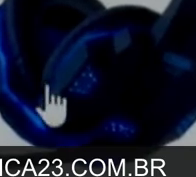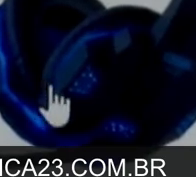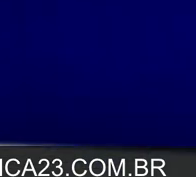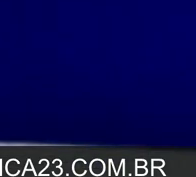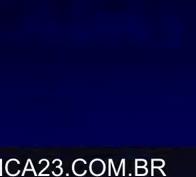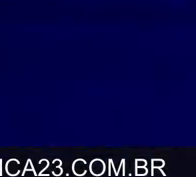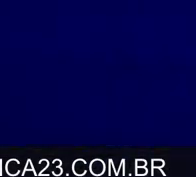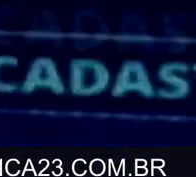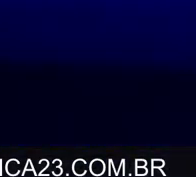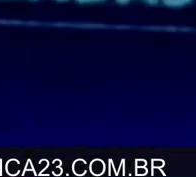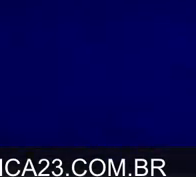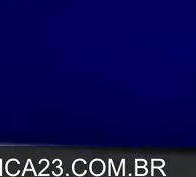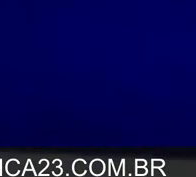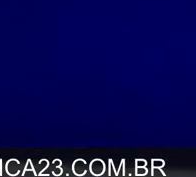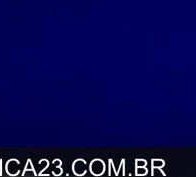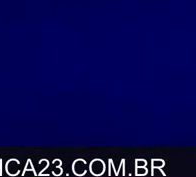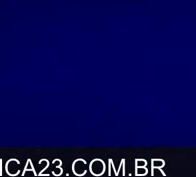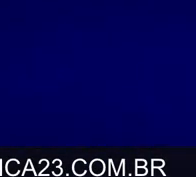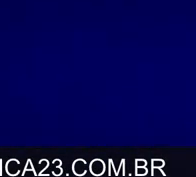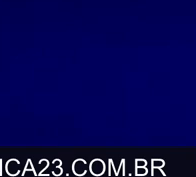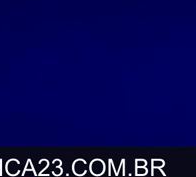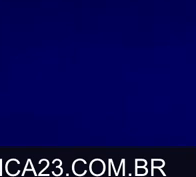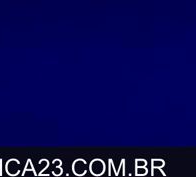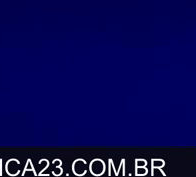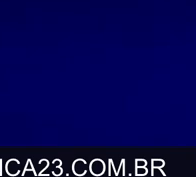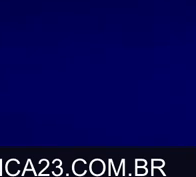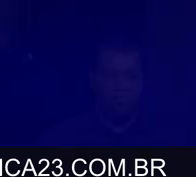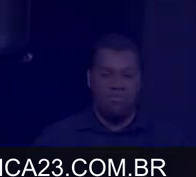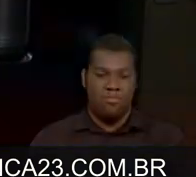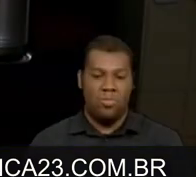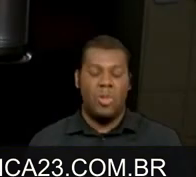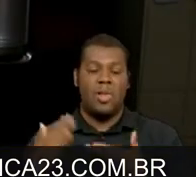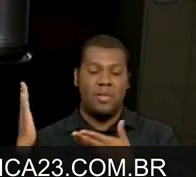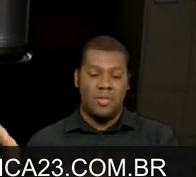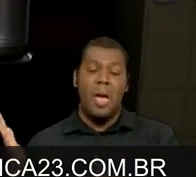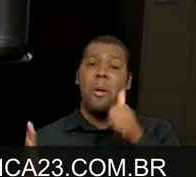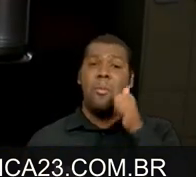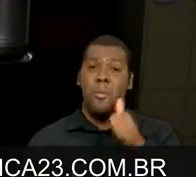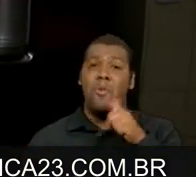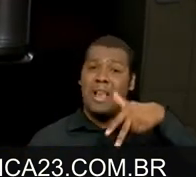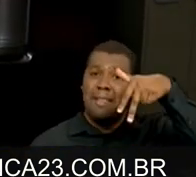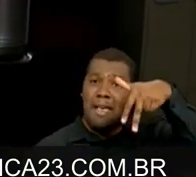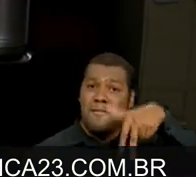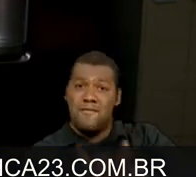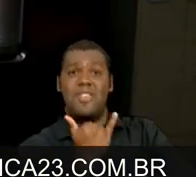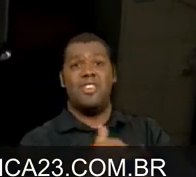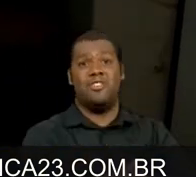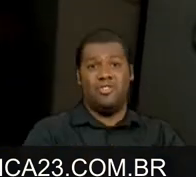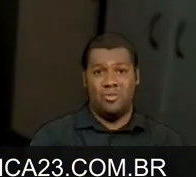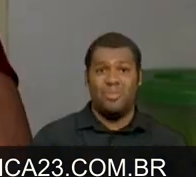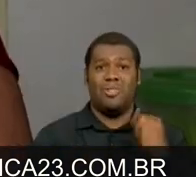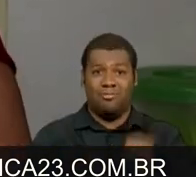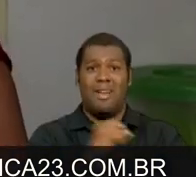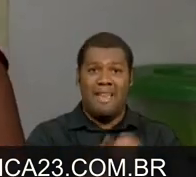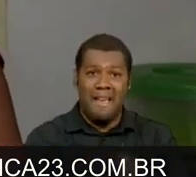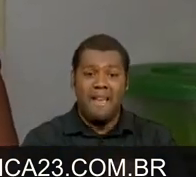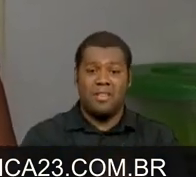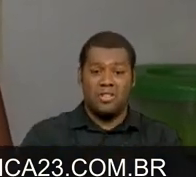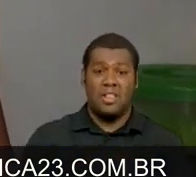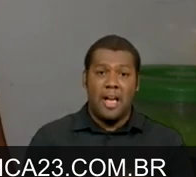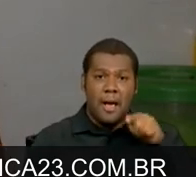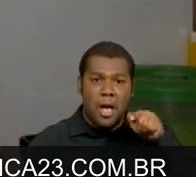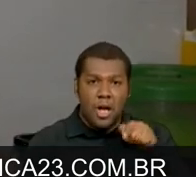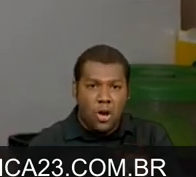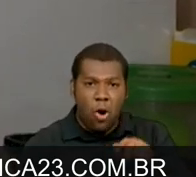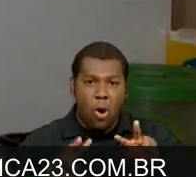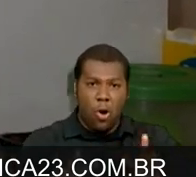reportagem completa, joga na tela, vamos ver. A Valquíria foi uma vítima de golpe na internet. Ela clicou num